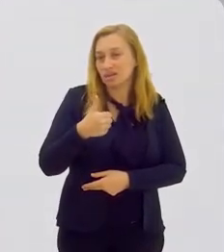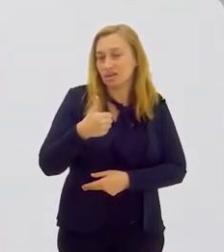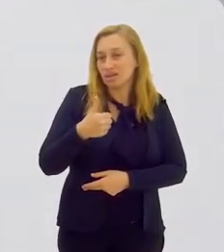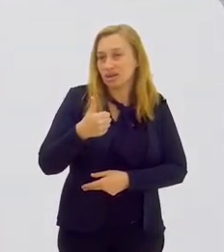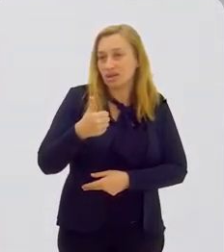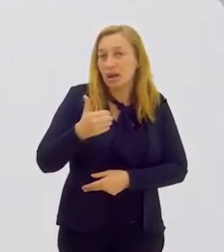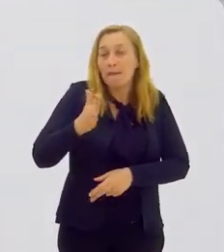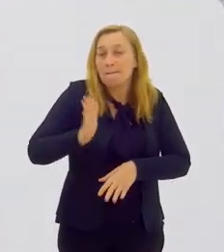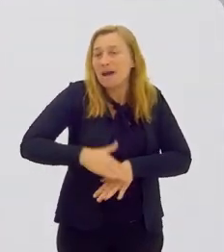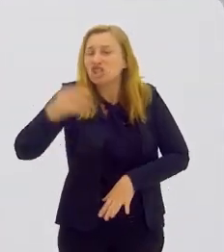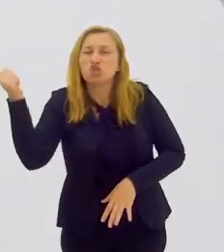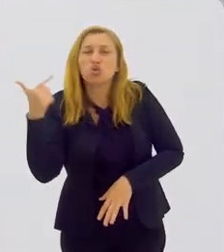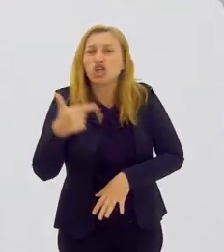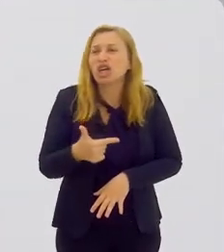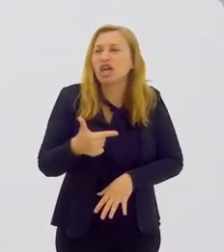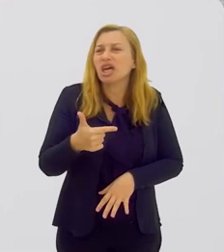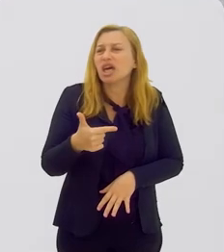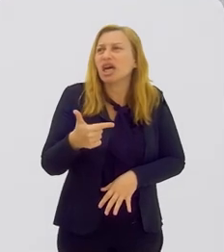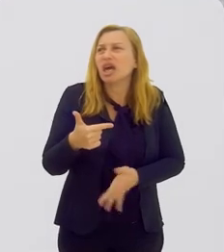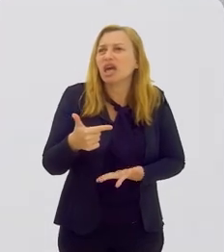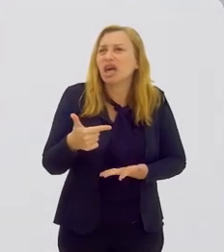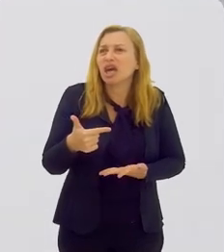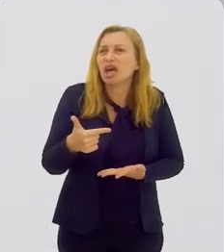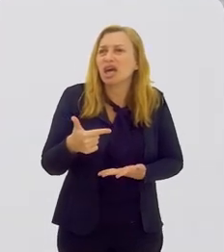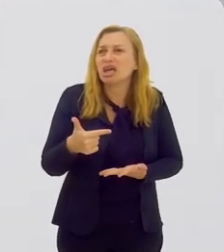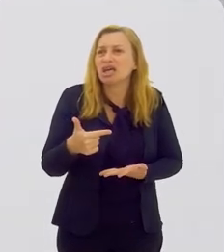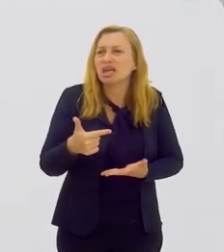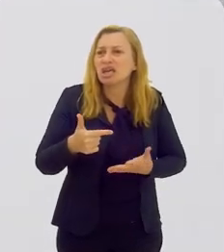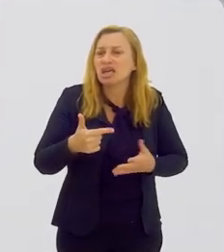ser resiliente, que é mais do que ser